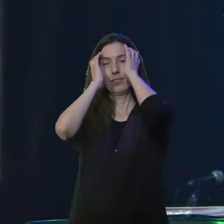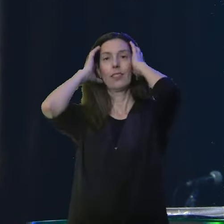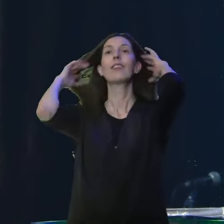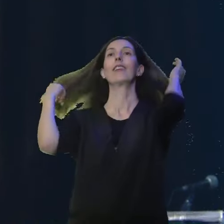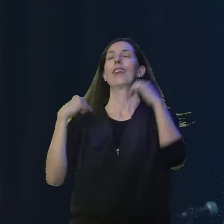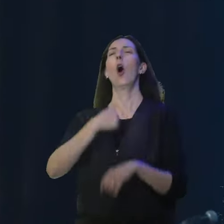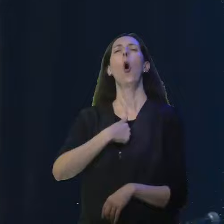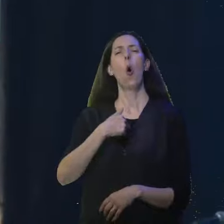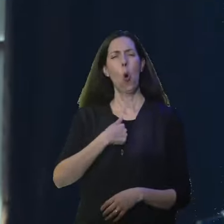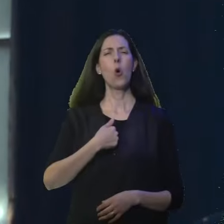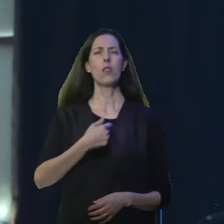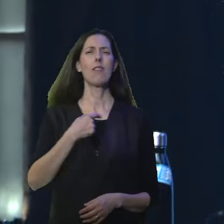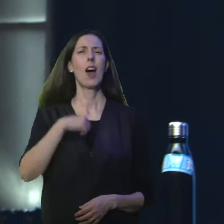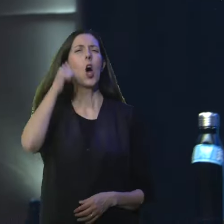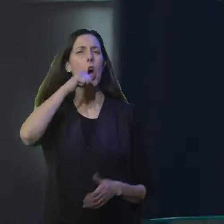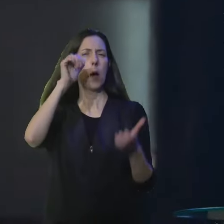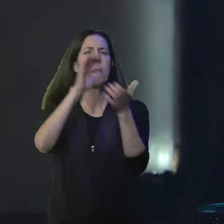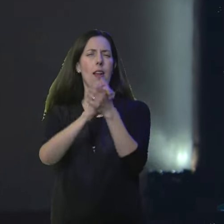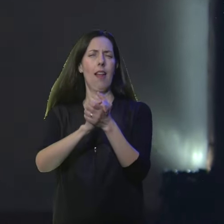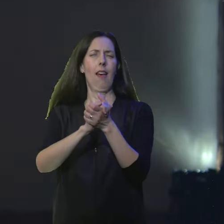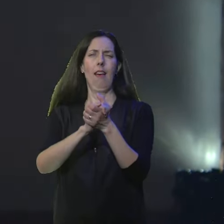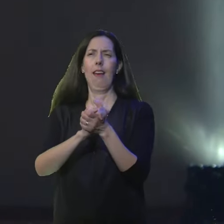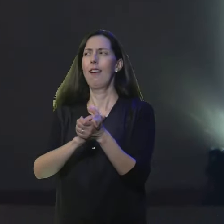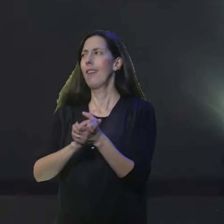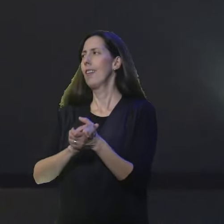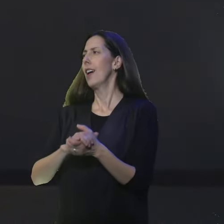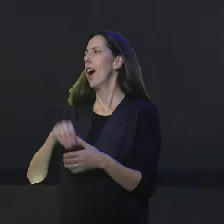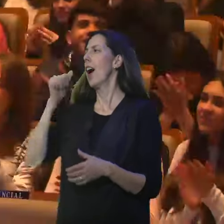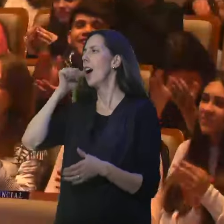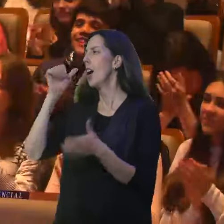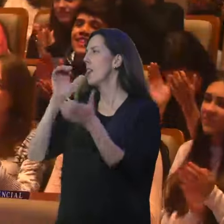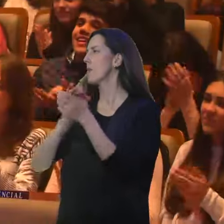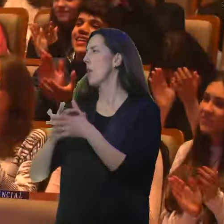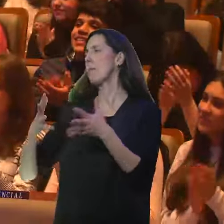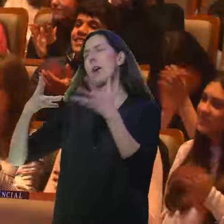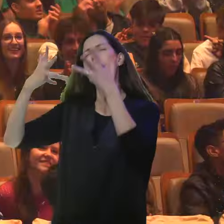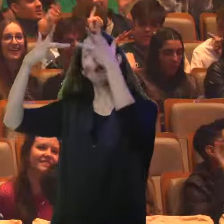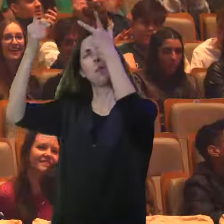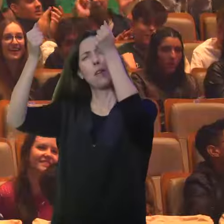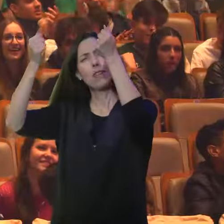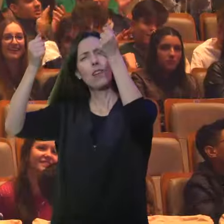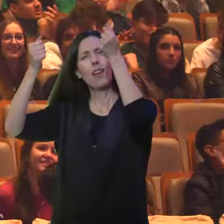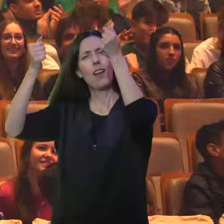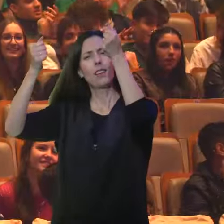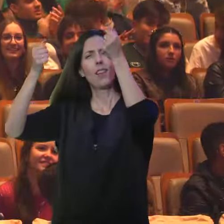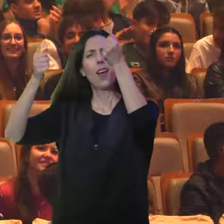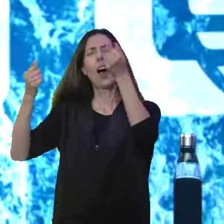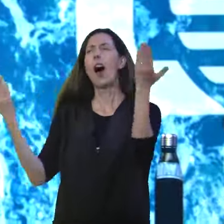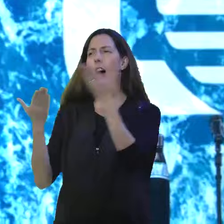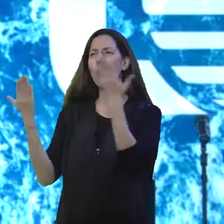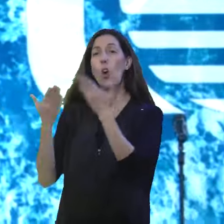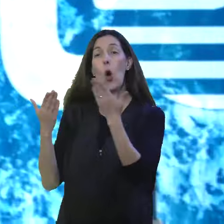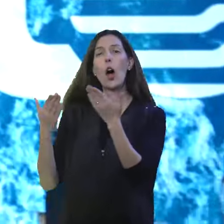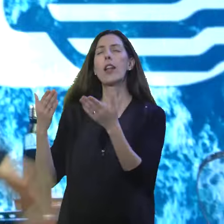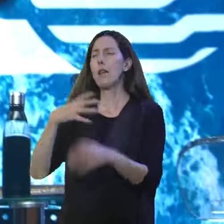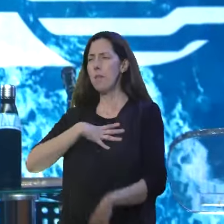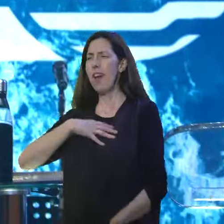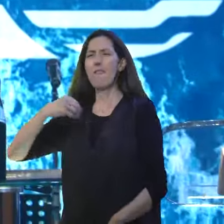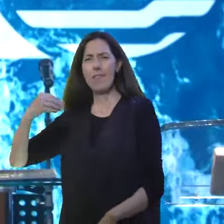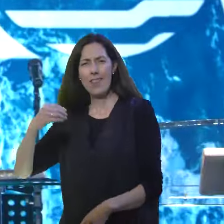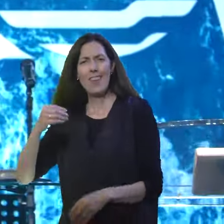Hoje eu sou bem casado com a minha esposa maravilhosa. A Rebeca está em casa com a minha filha, a Laila. Em